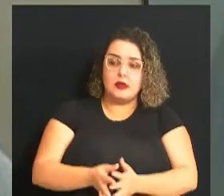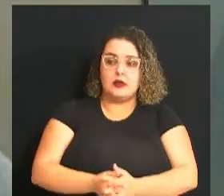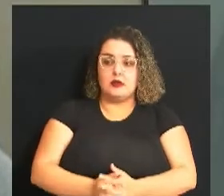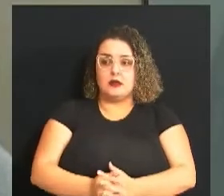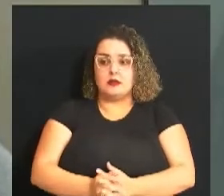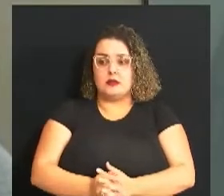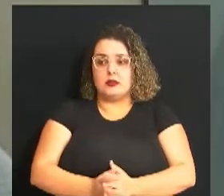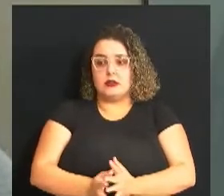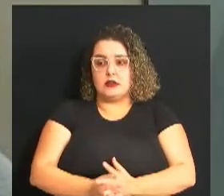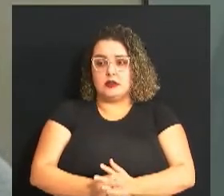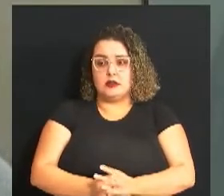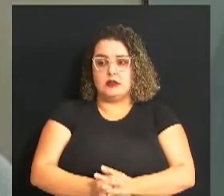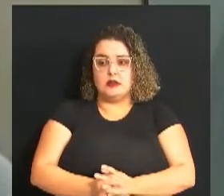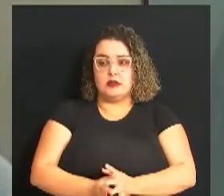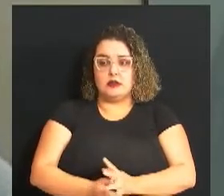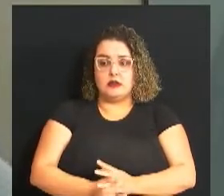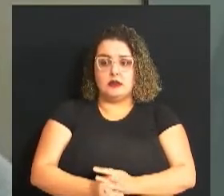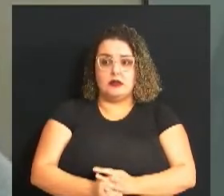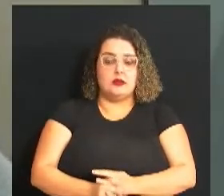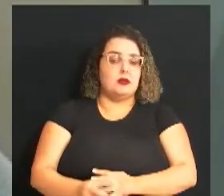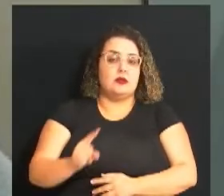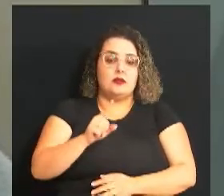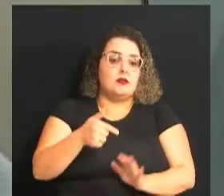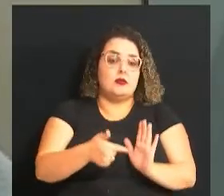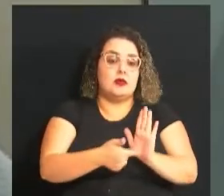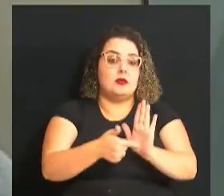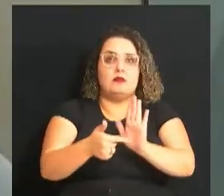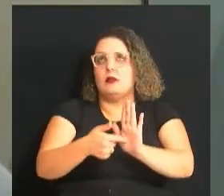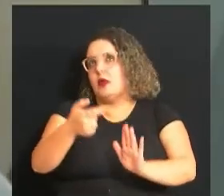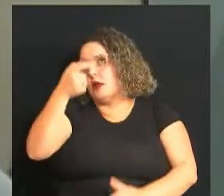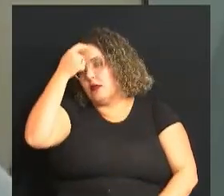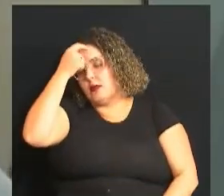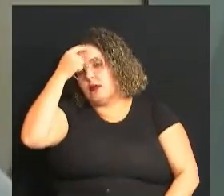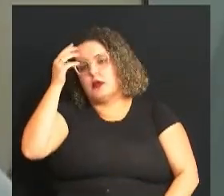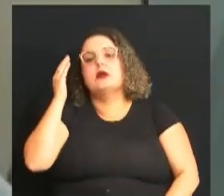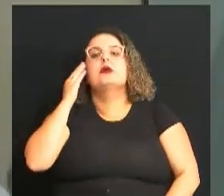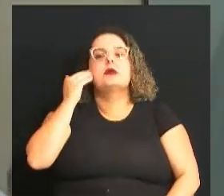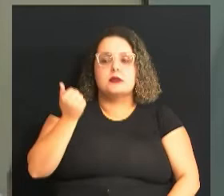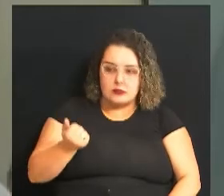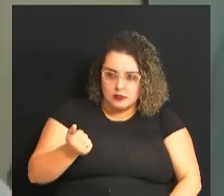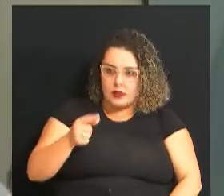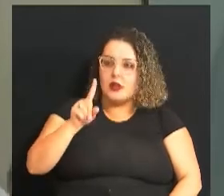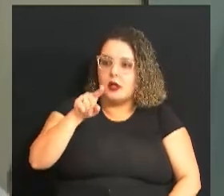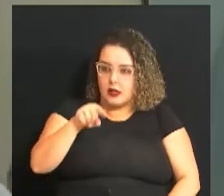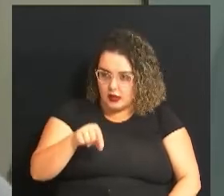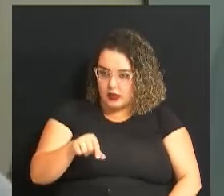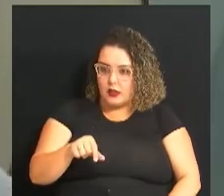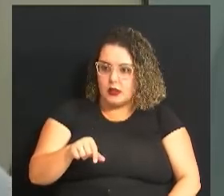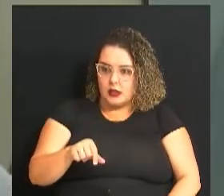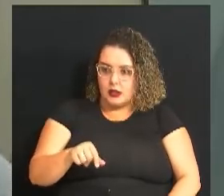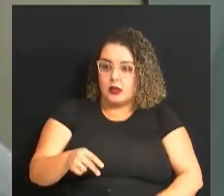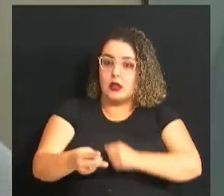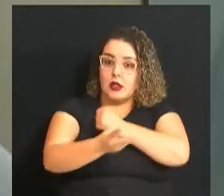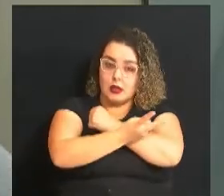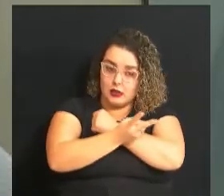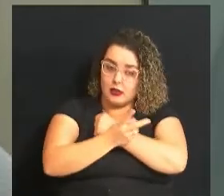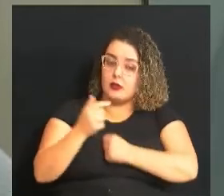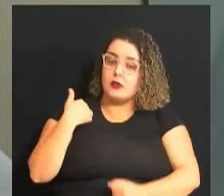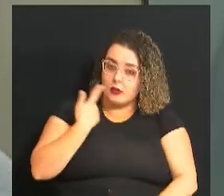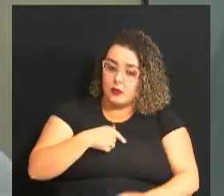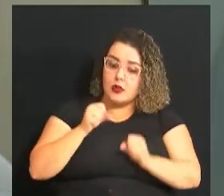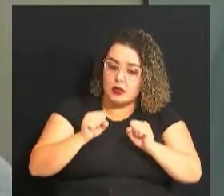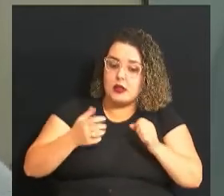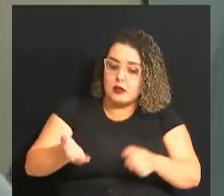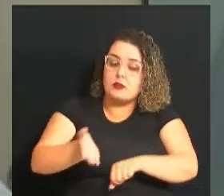não vamos nos expor conscientemente a algo que nós sabemos que daria para nos proteger. Então, por